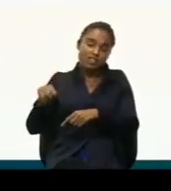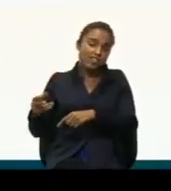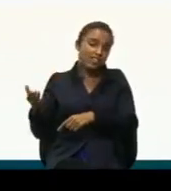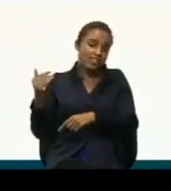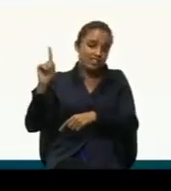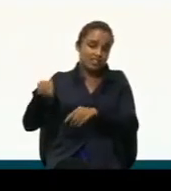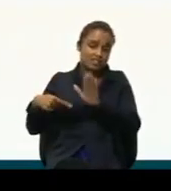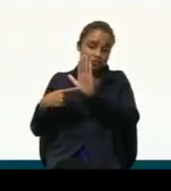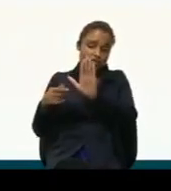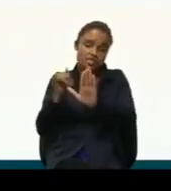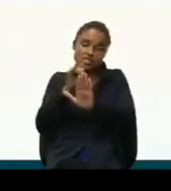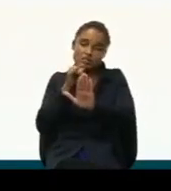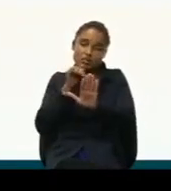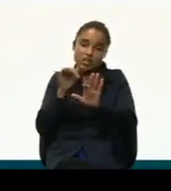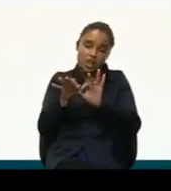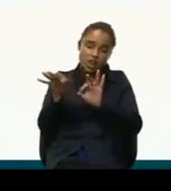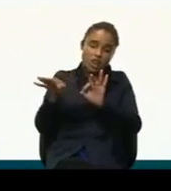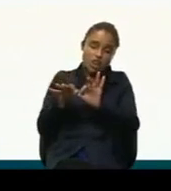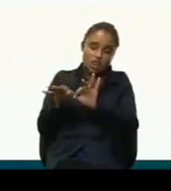daqui a pouquinho.